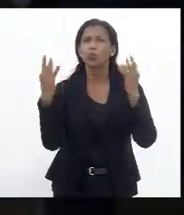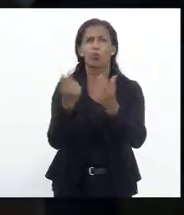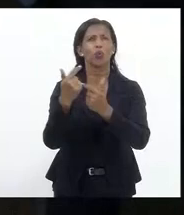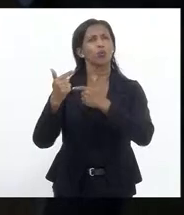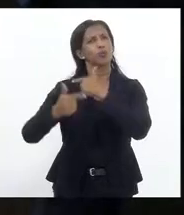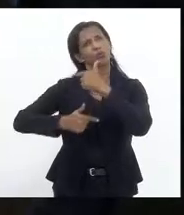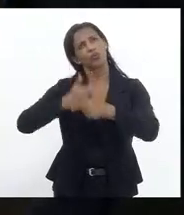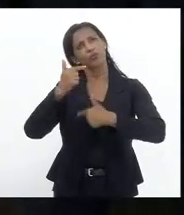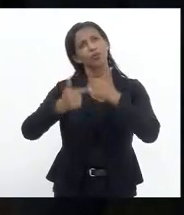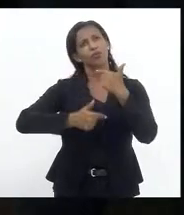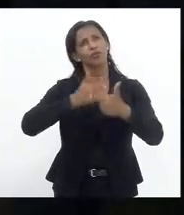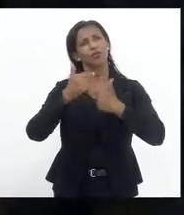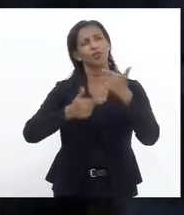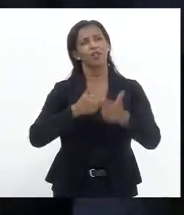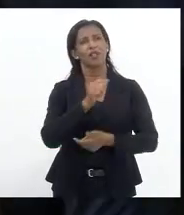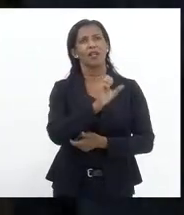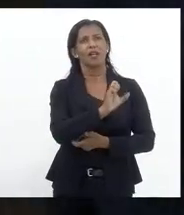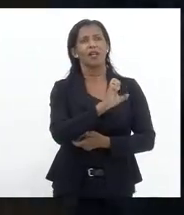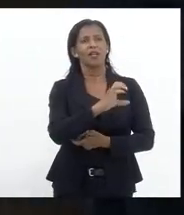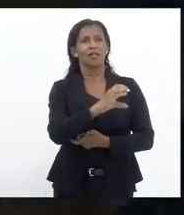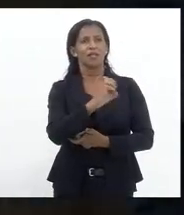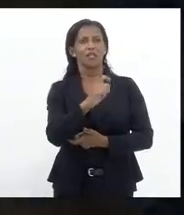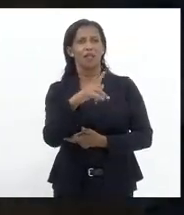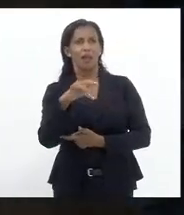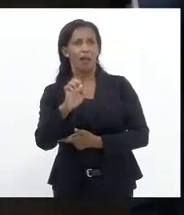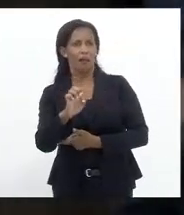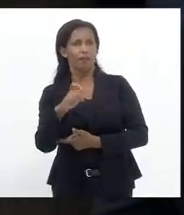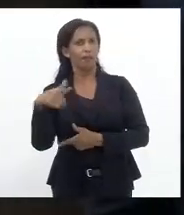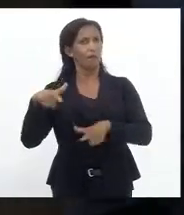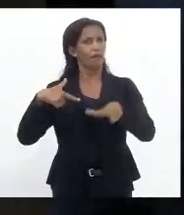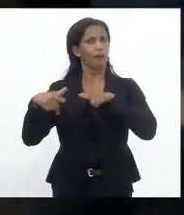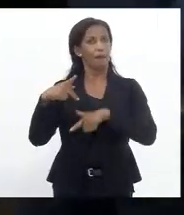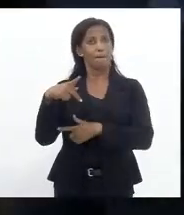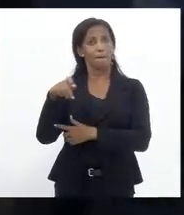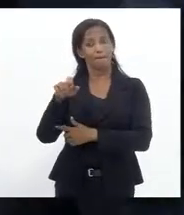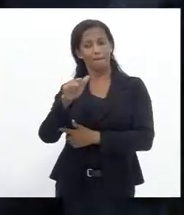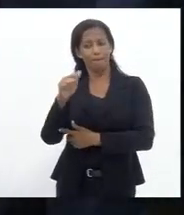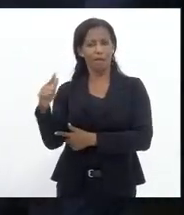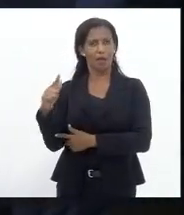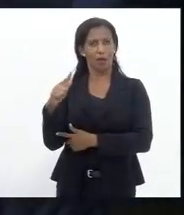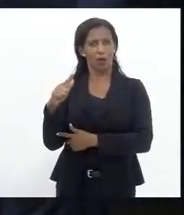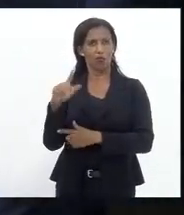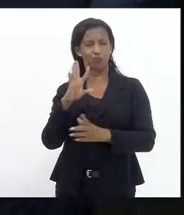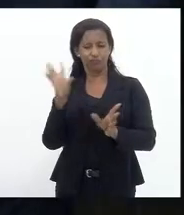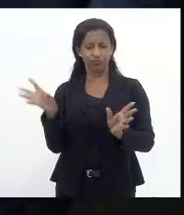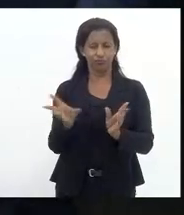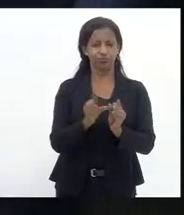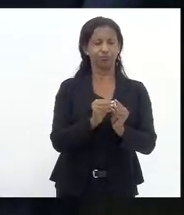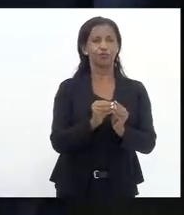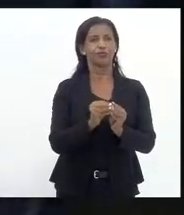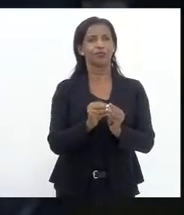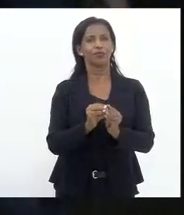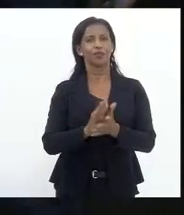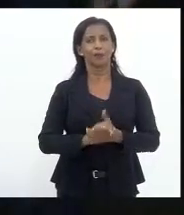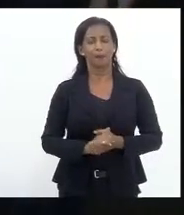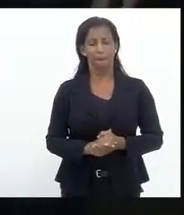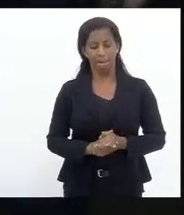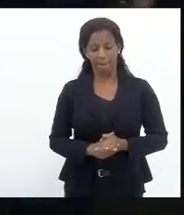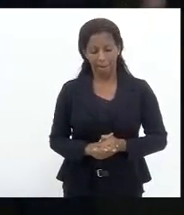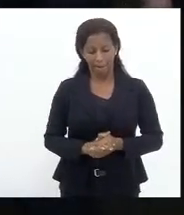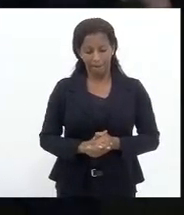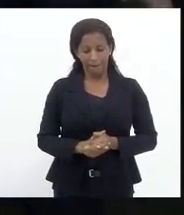aqui da nossa CEAP, da nossa Polícia Penal. E sendo muito breve, presidente, eu gostaria de dizer o